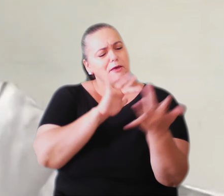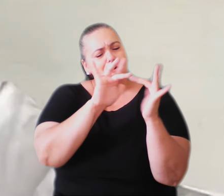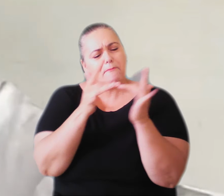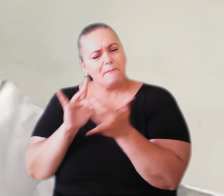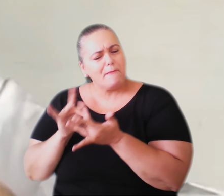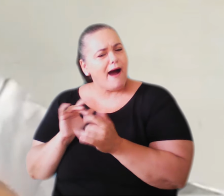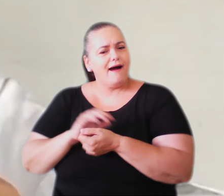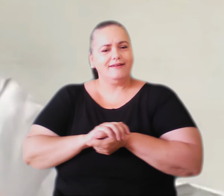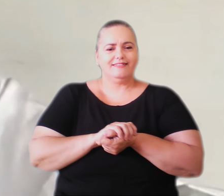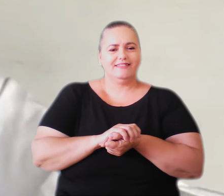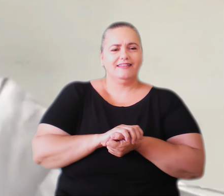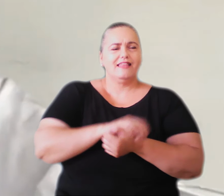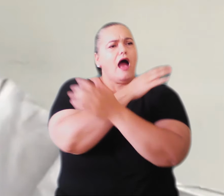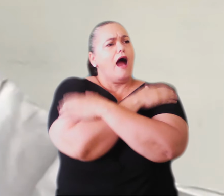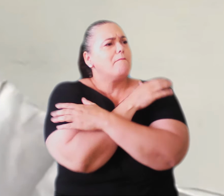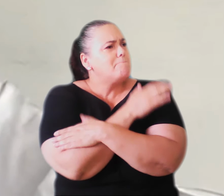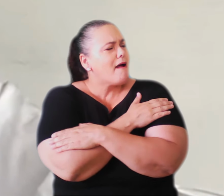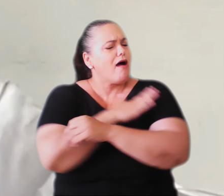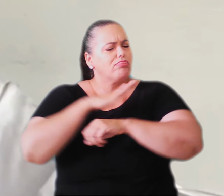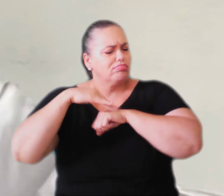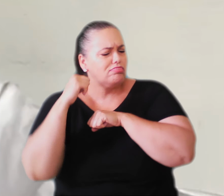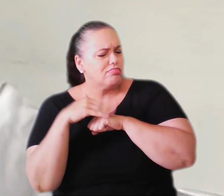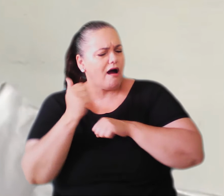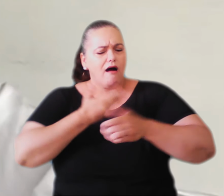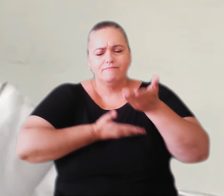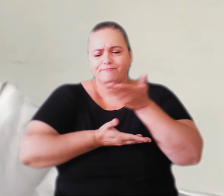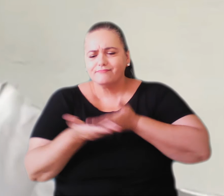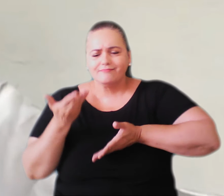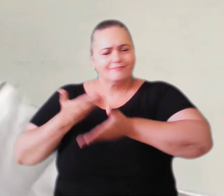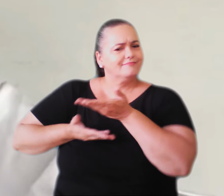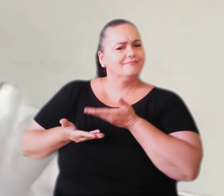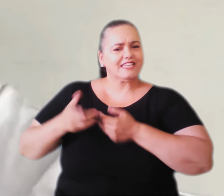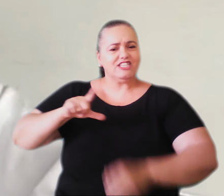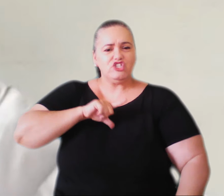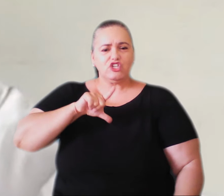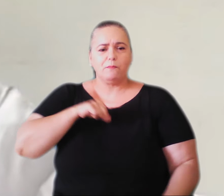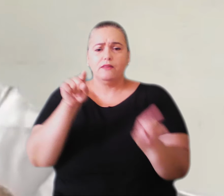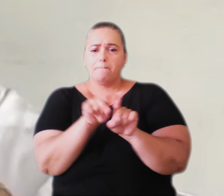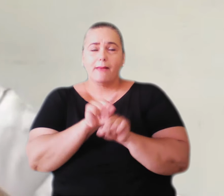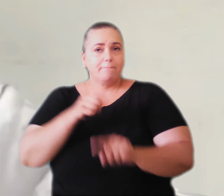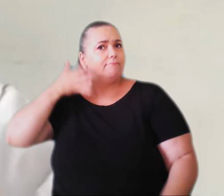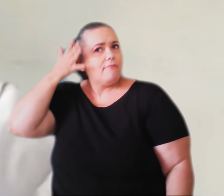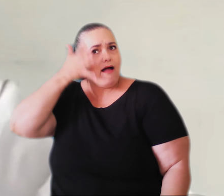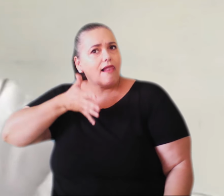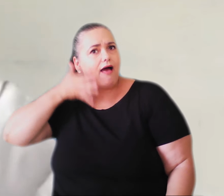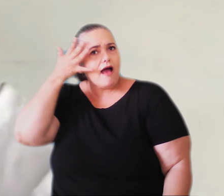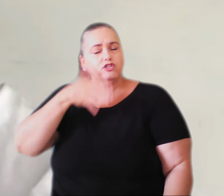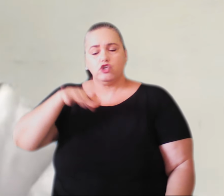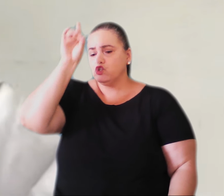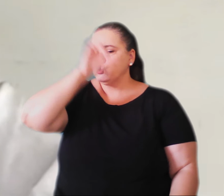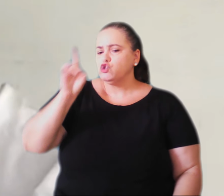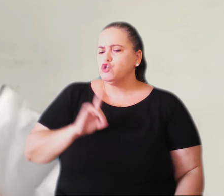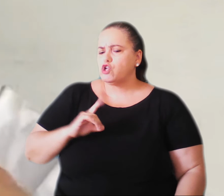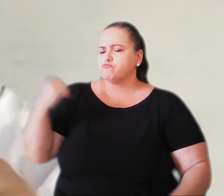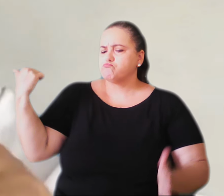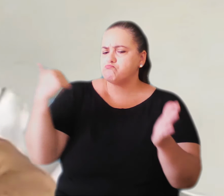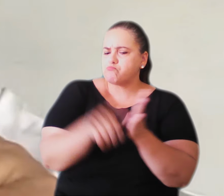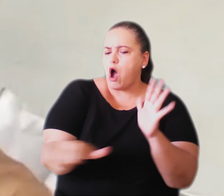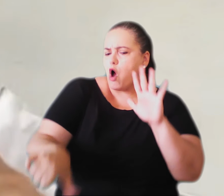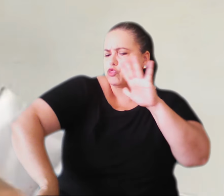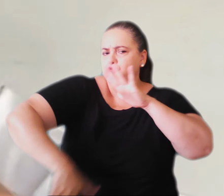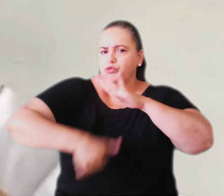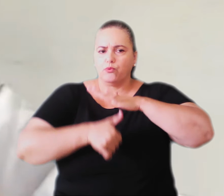relações, de abraços fraternos, de congraçamento, nós tínhamos lá palestras sobre direitos autorais, o pessoal do ECAD foi lá,